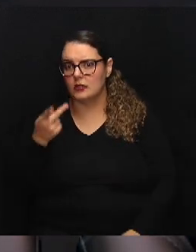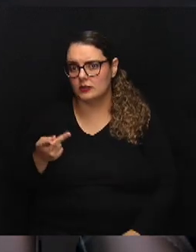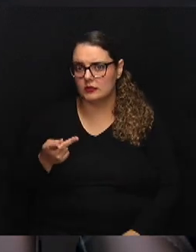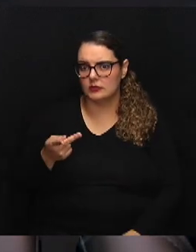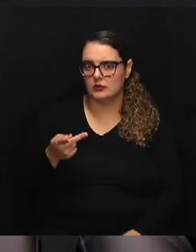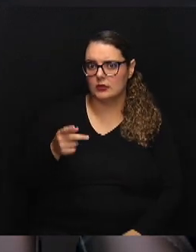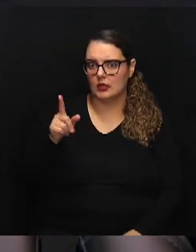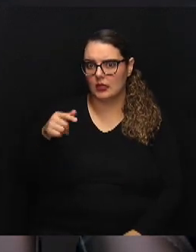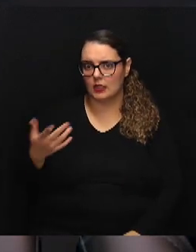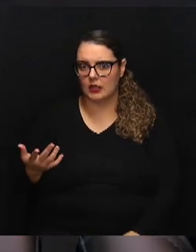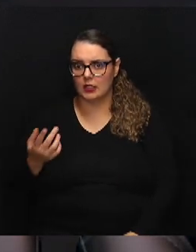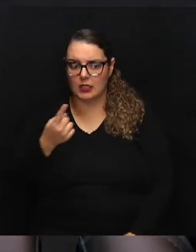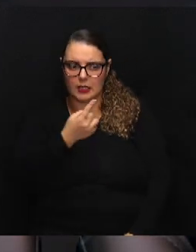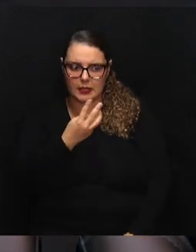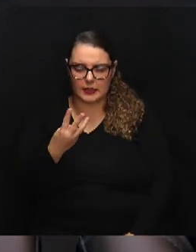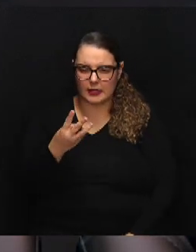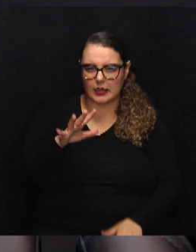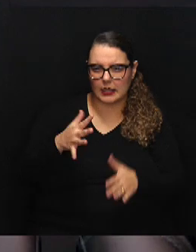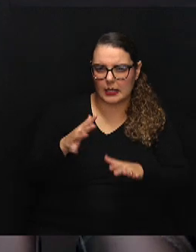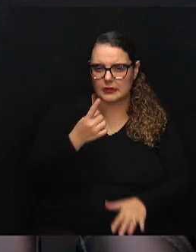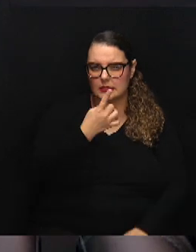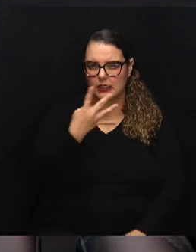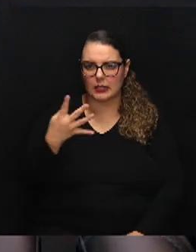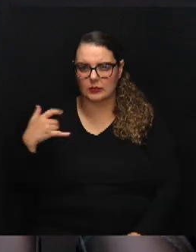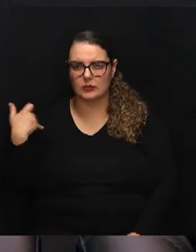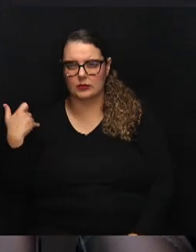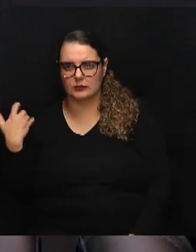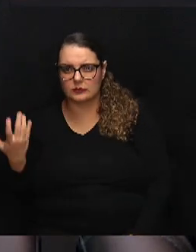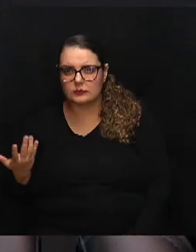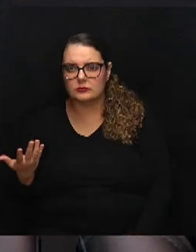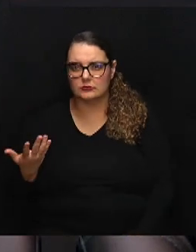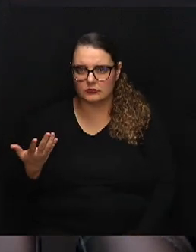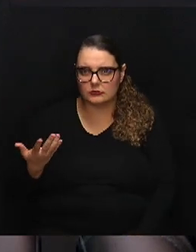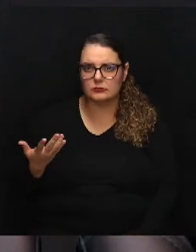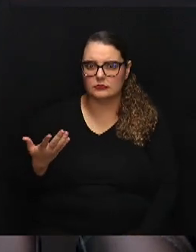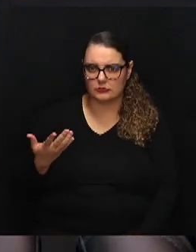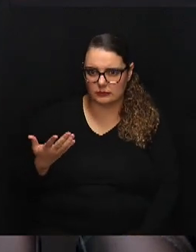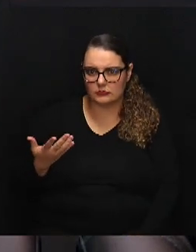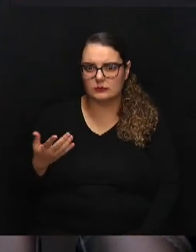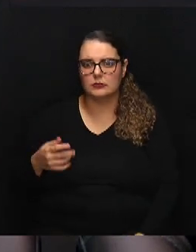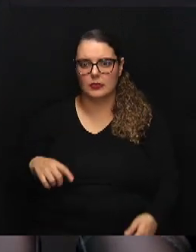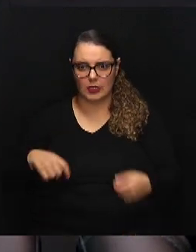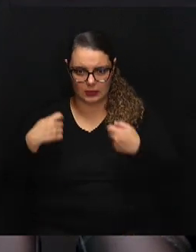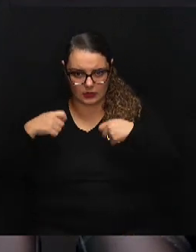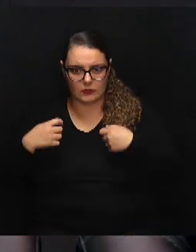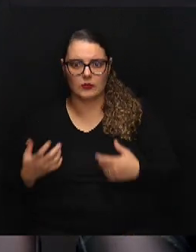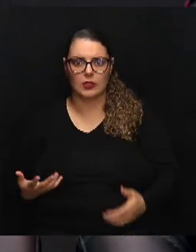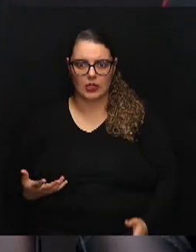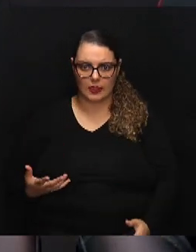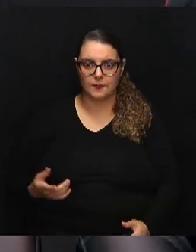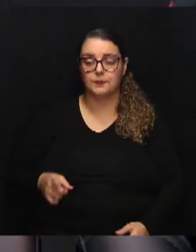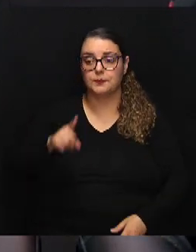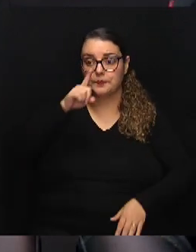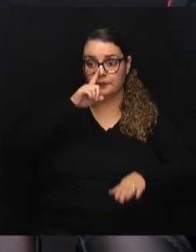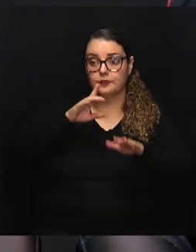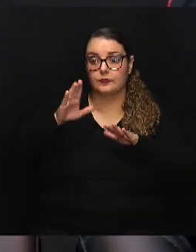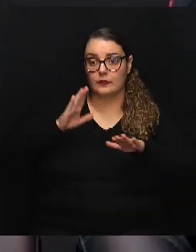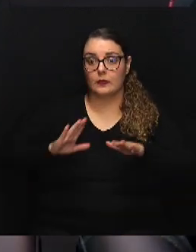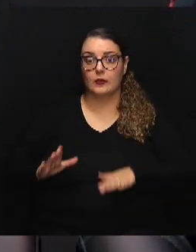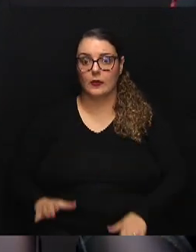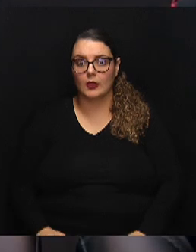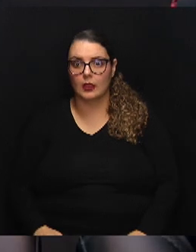de 13, 14 anos. Então, às vezes a gente ainda precisa, né, ter esse cuidado de os pais